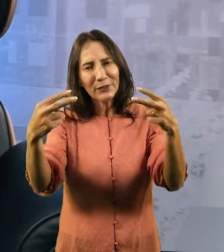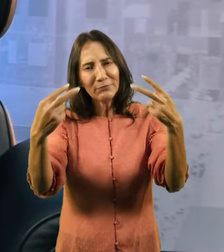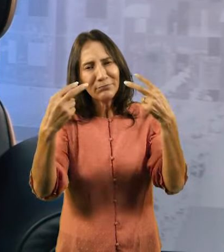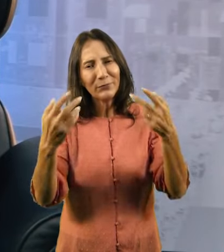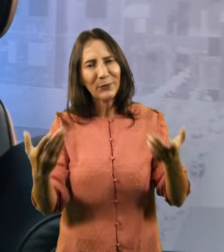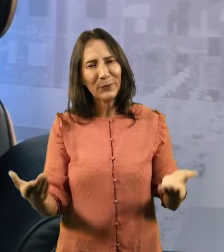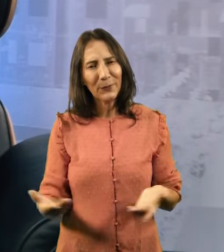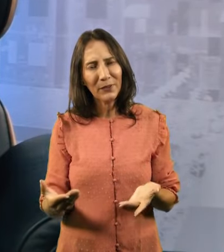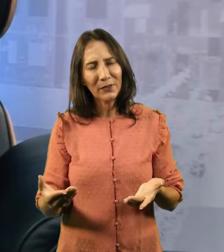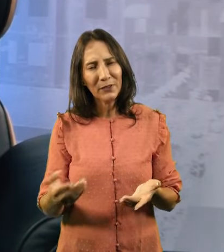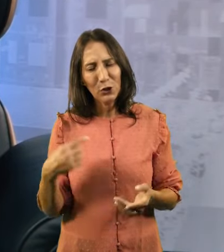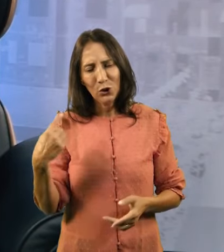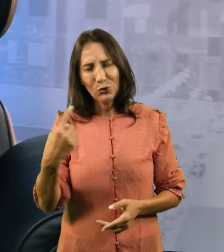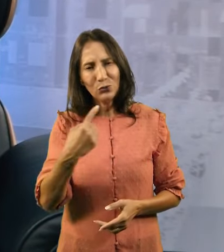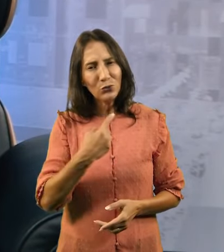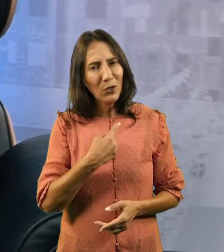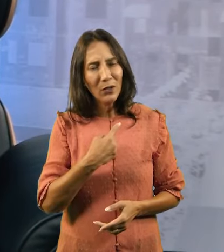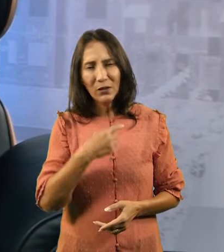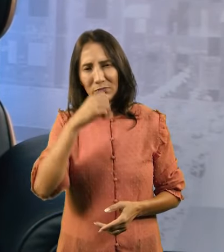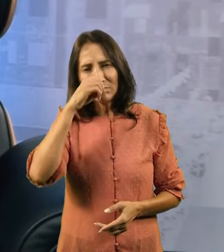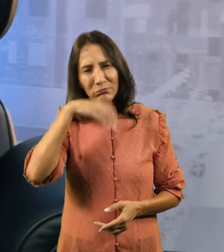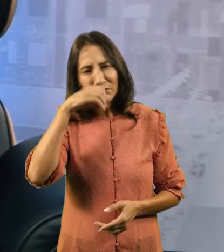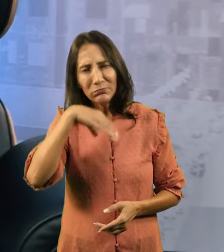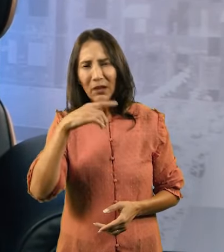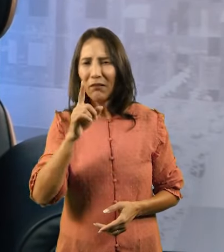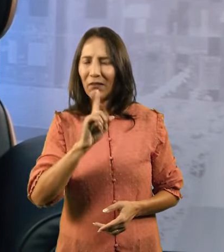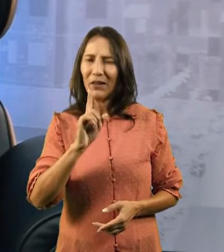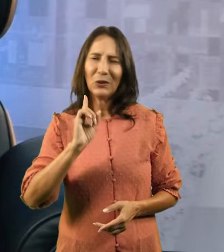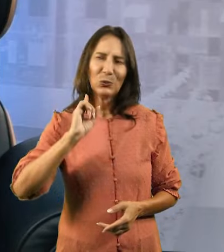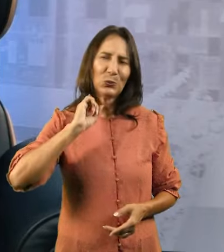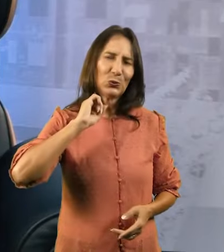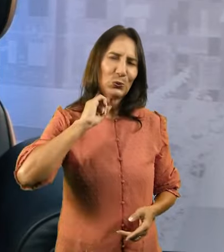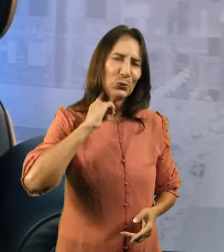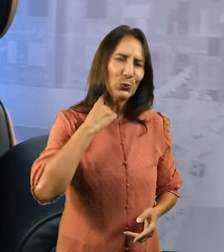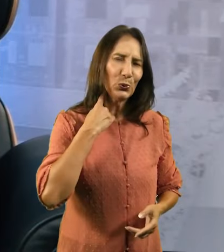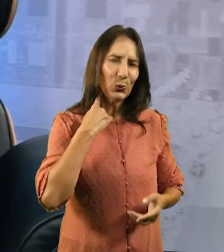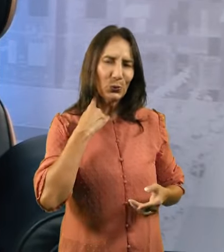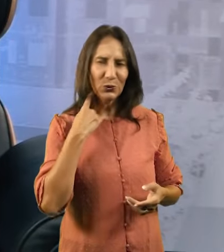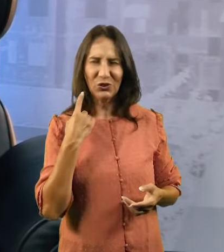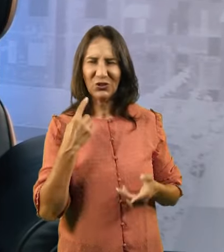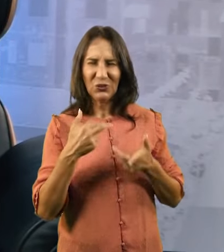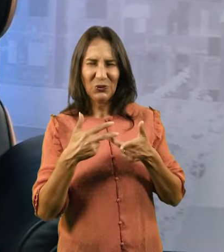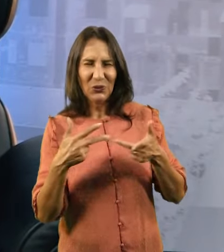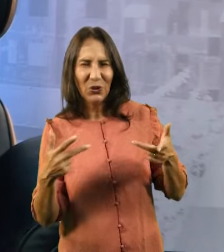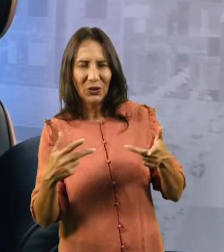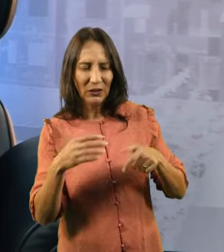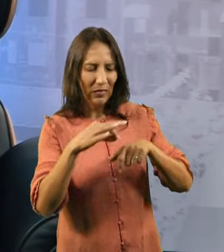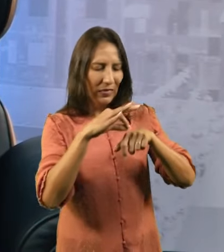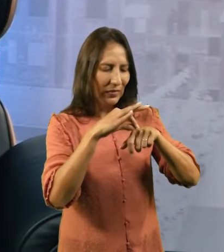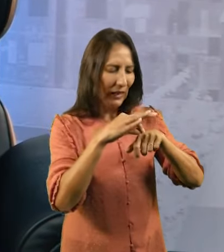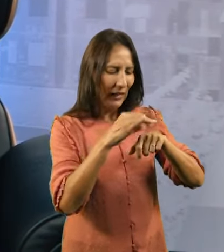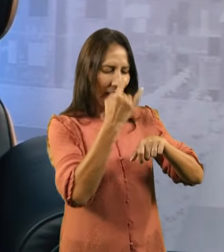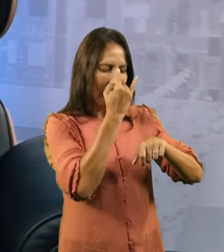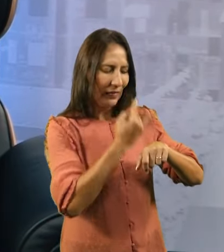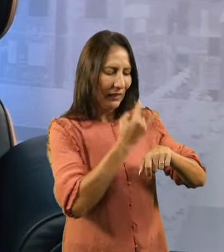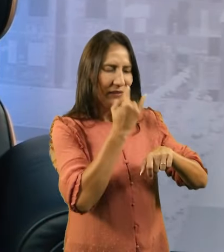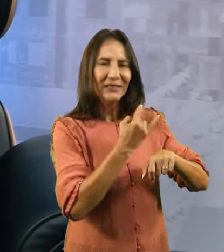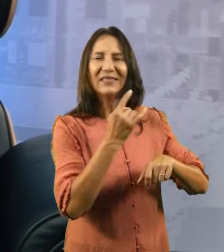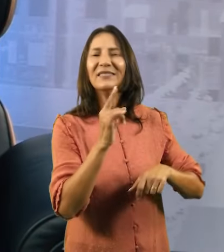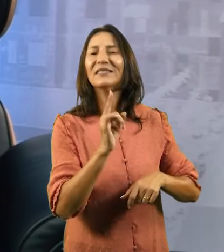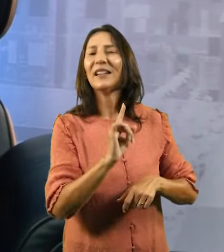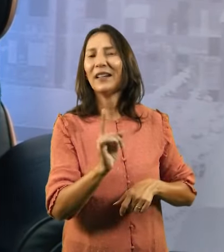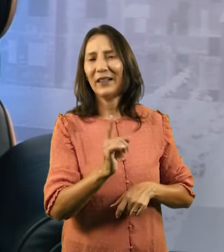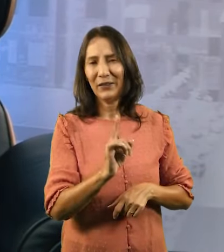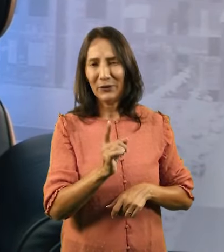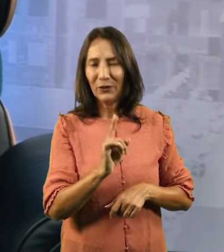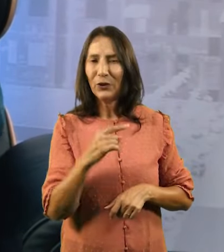sejamos agressivos, que não sejamos imorais, que não sejamos carnais, mas que nós